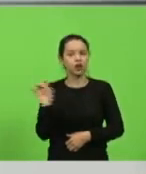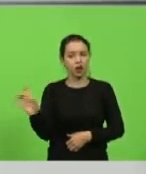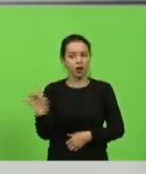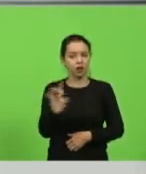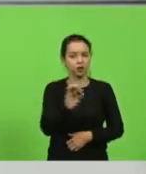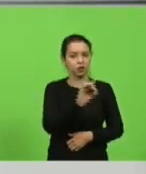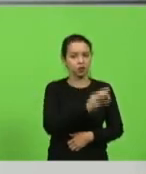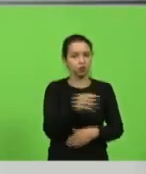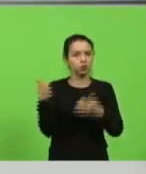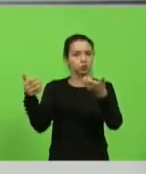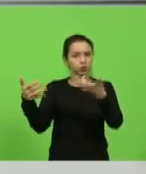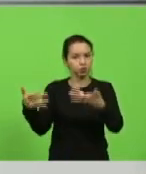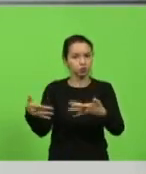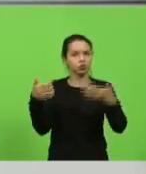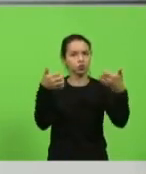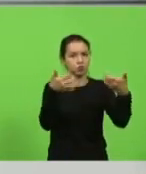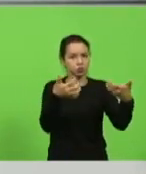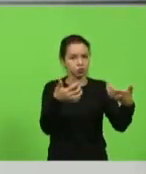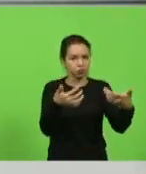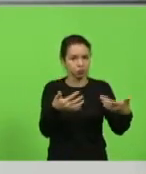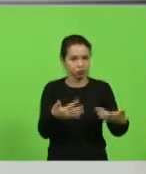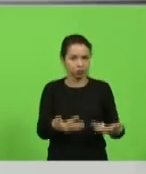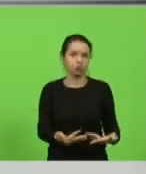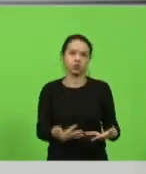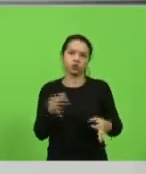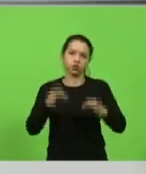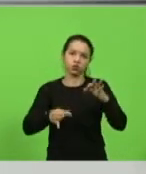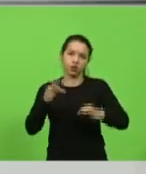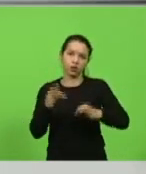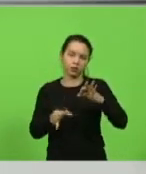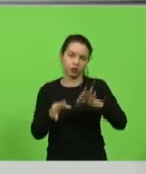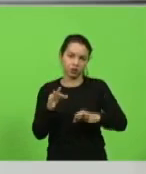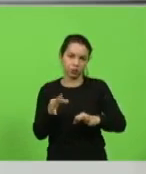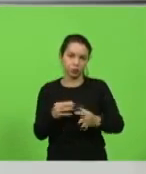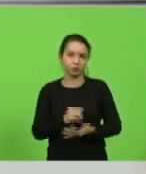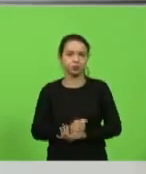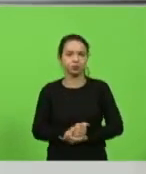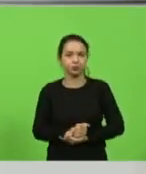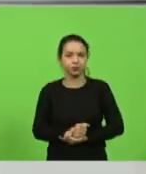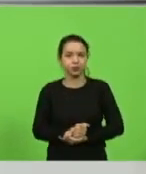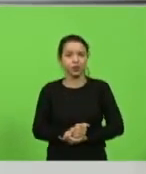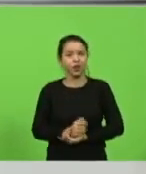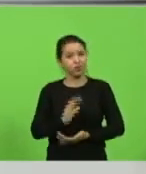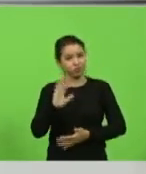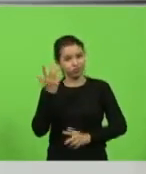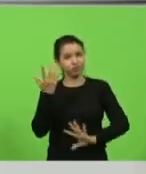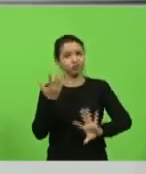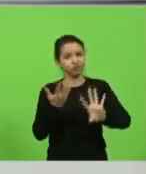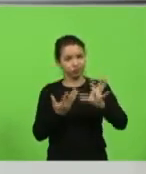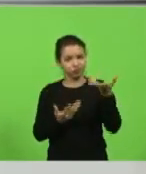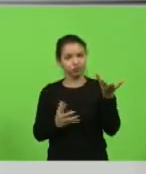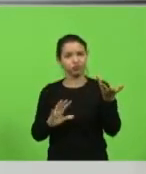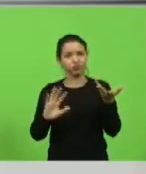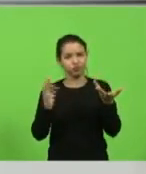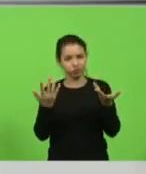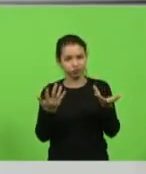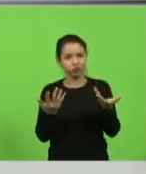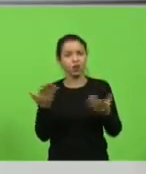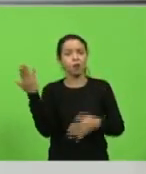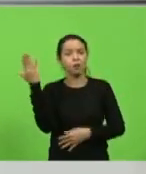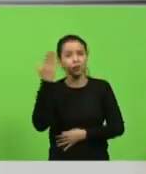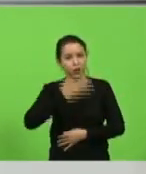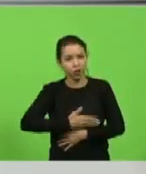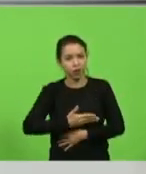juízo, em torno das circunstâncias fáticas comprovadas, apontarem para uma conclusão